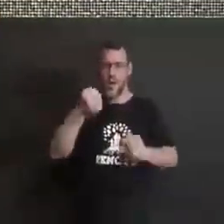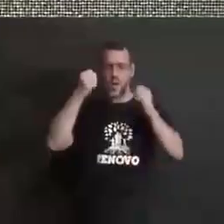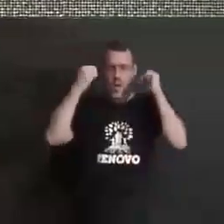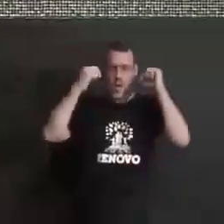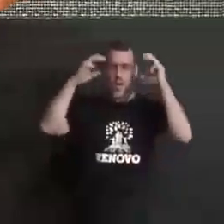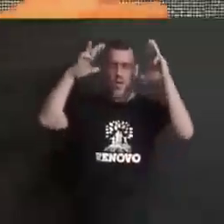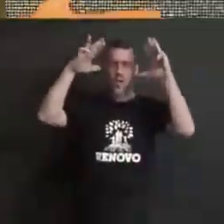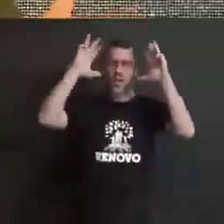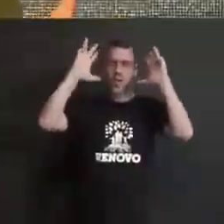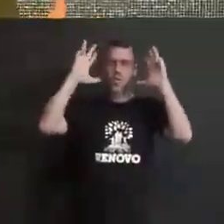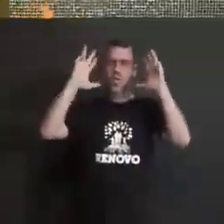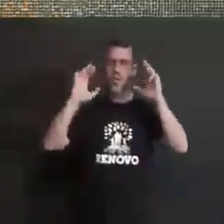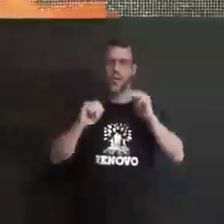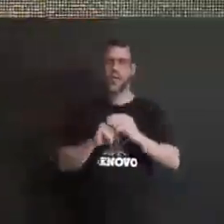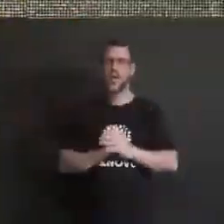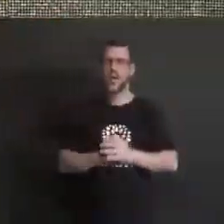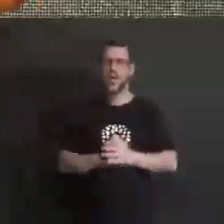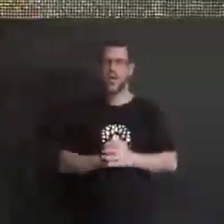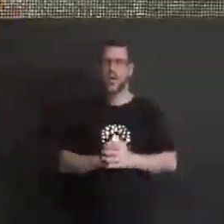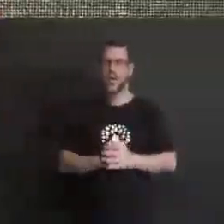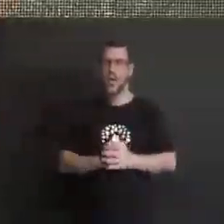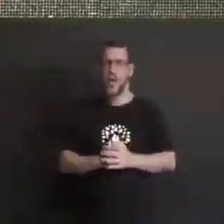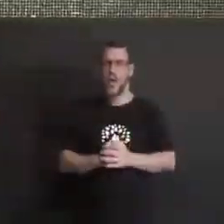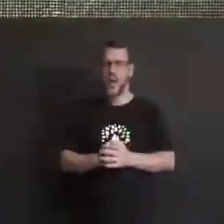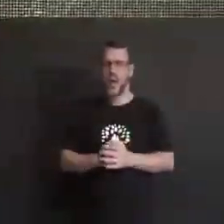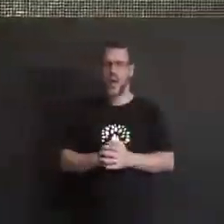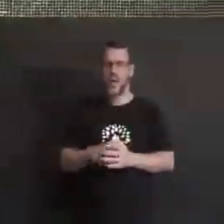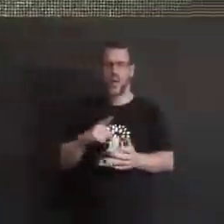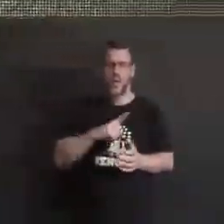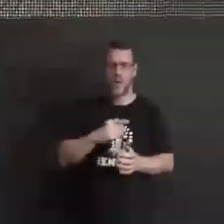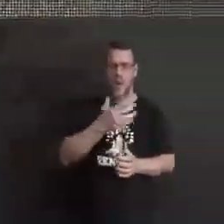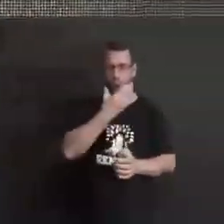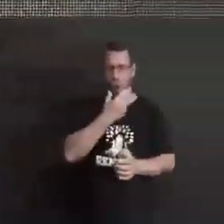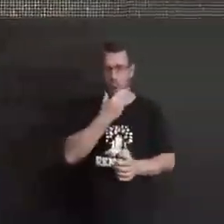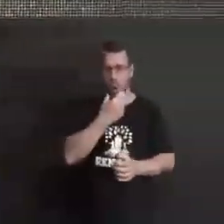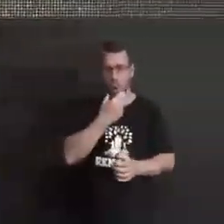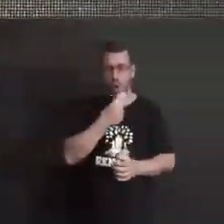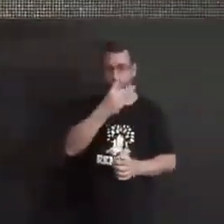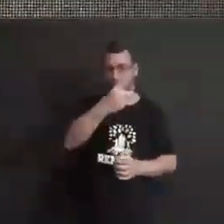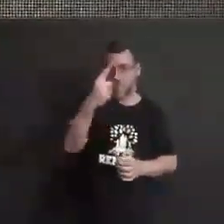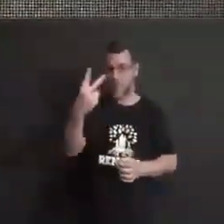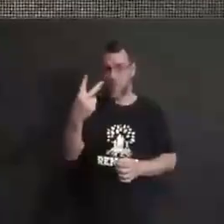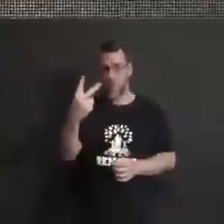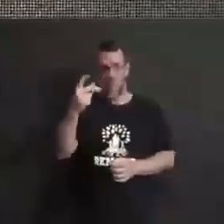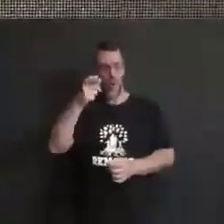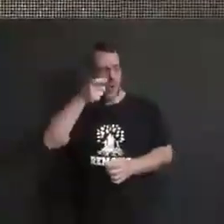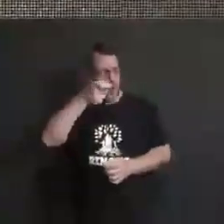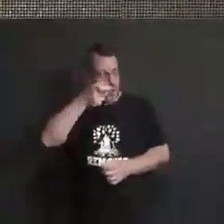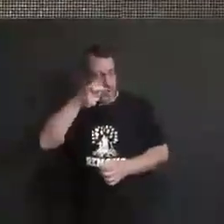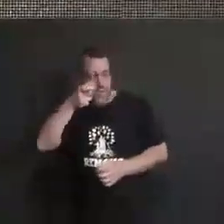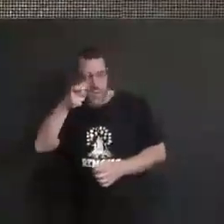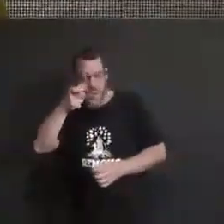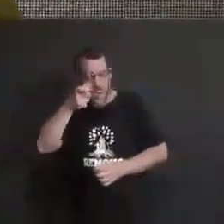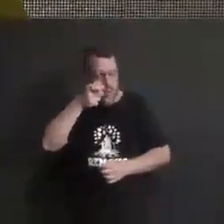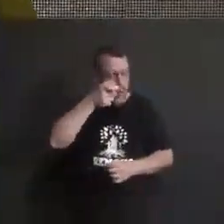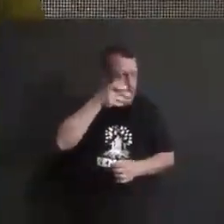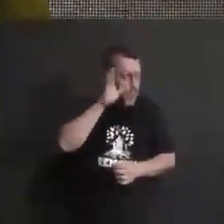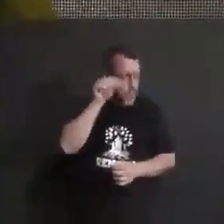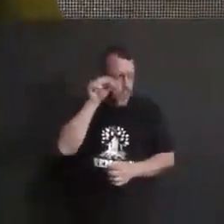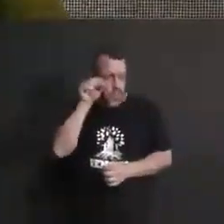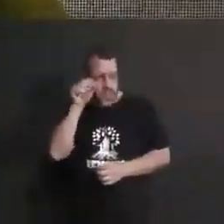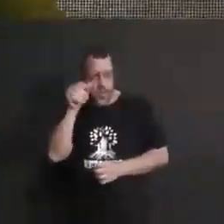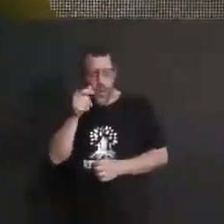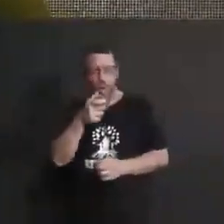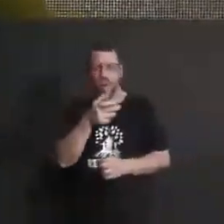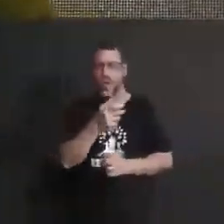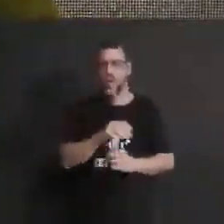aqueles espias para certificar daquilo que Deus estava falando. Porque Moisés já sabia e Deus já havia falado